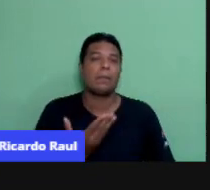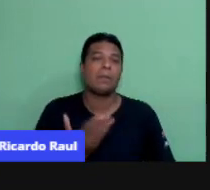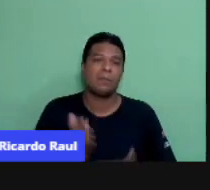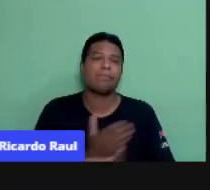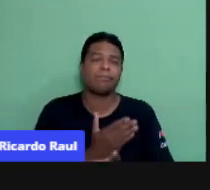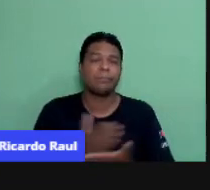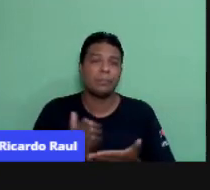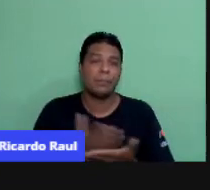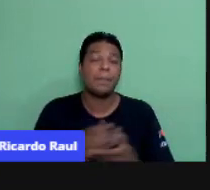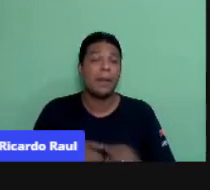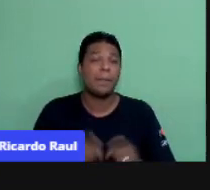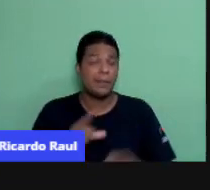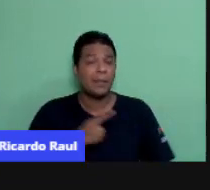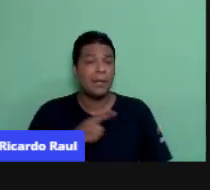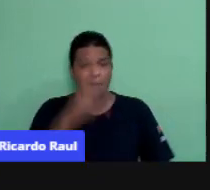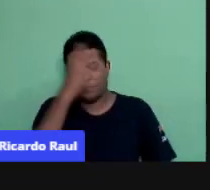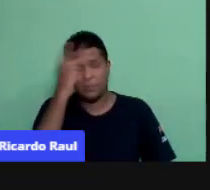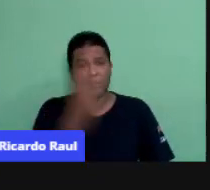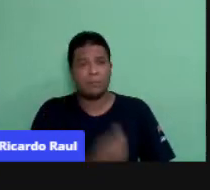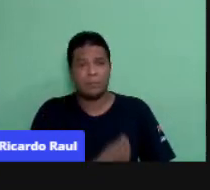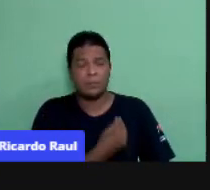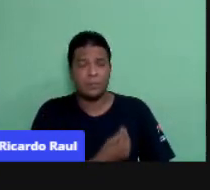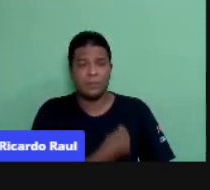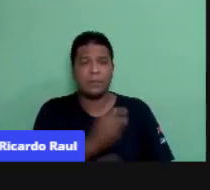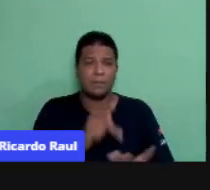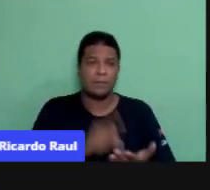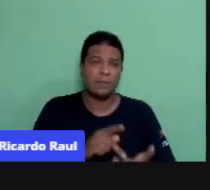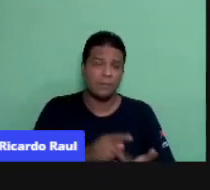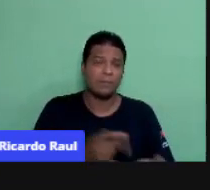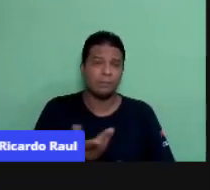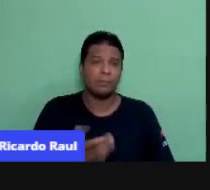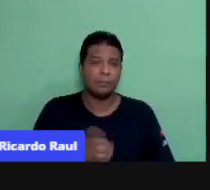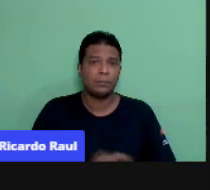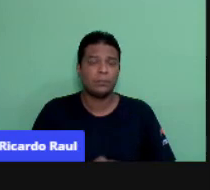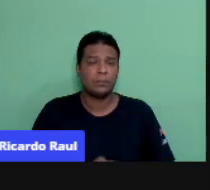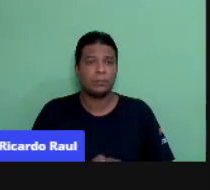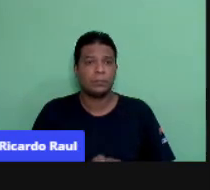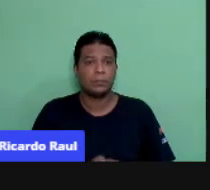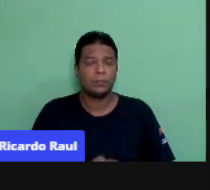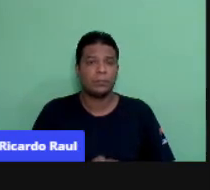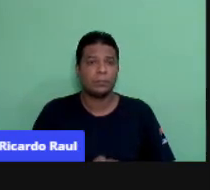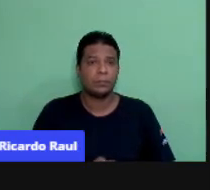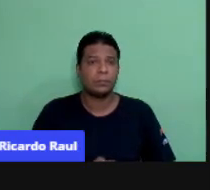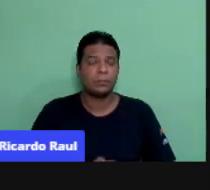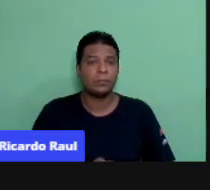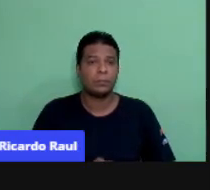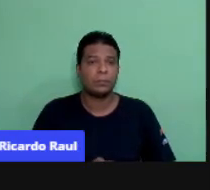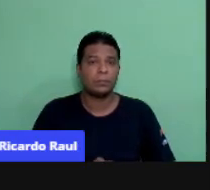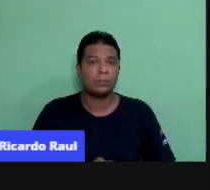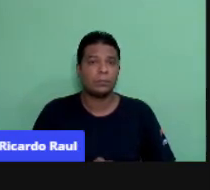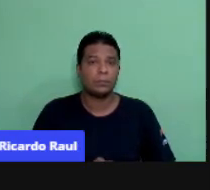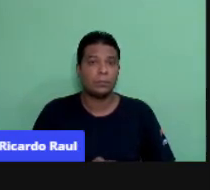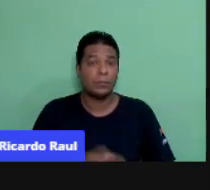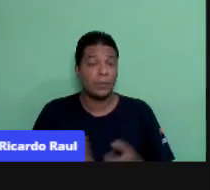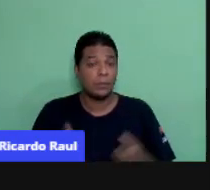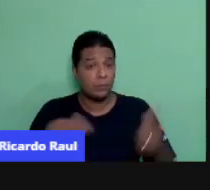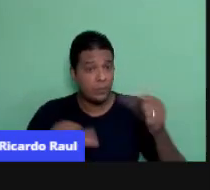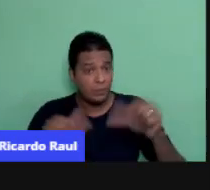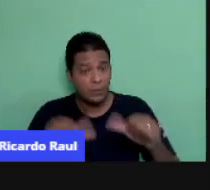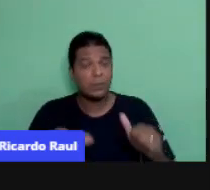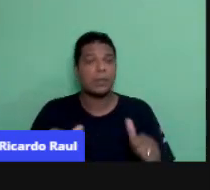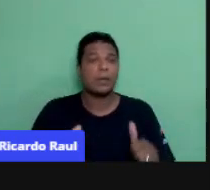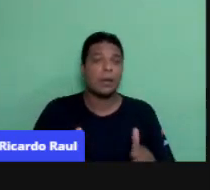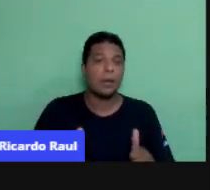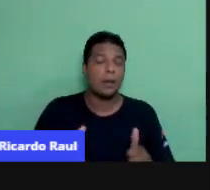participam, mas tem muitos que participam, né? Tem muitos que fazem o retorno do trabalho. Então, vai ser através desse retorno que nós vamos